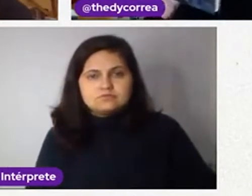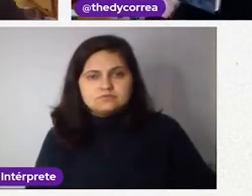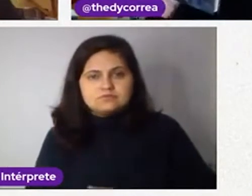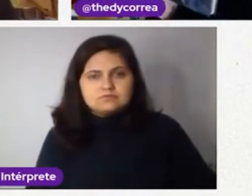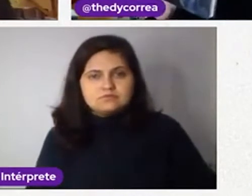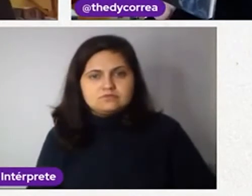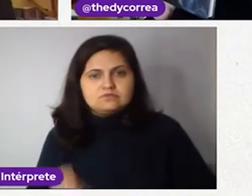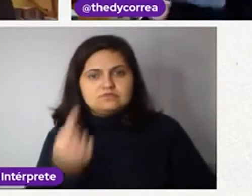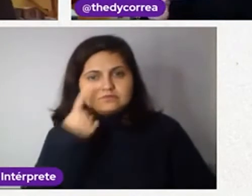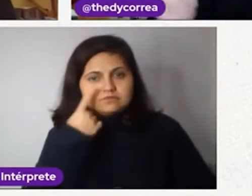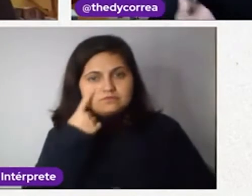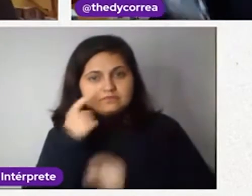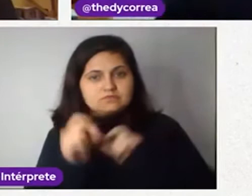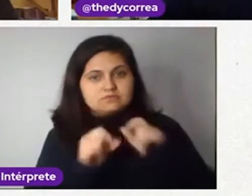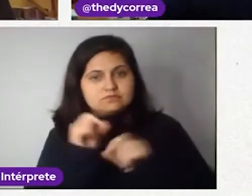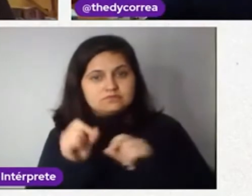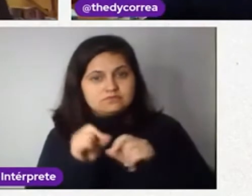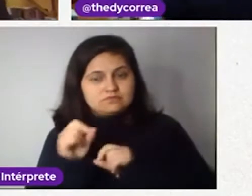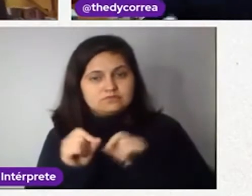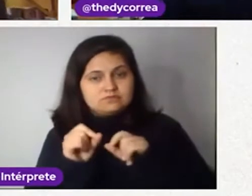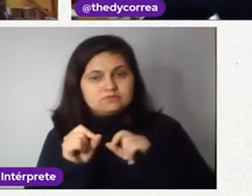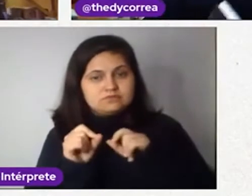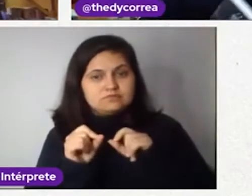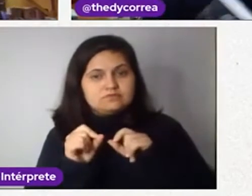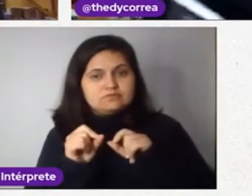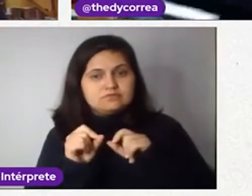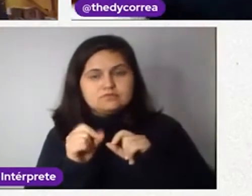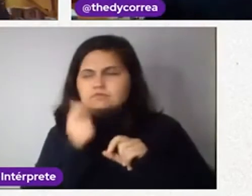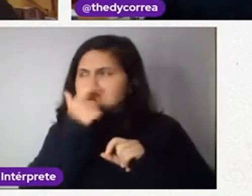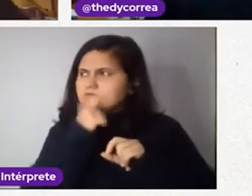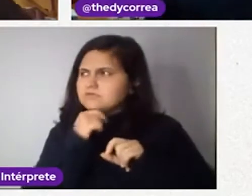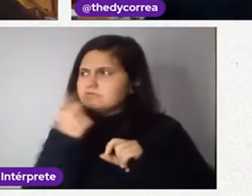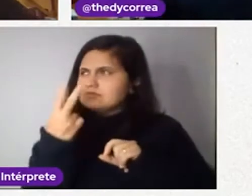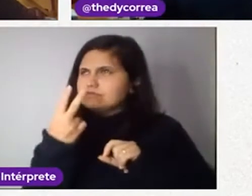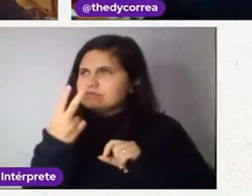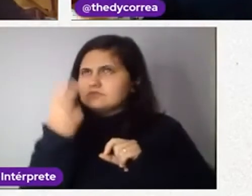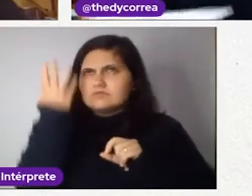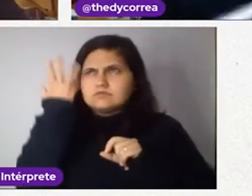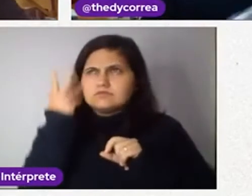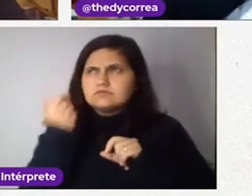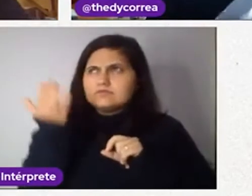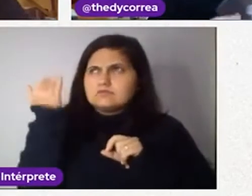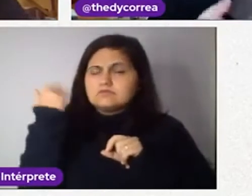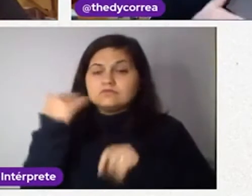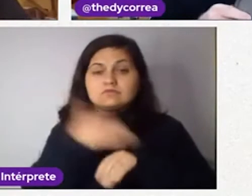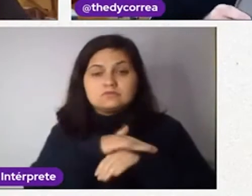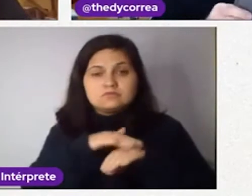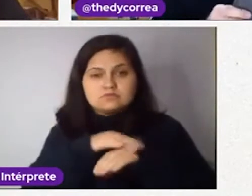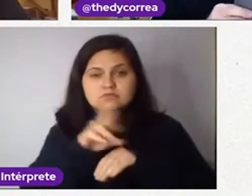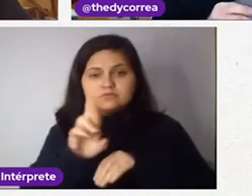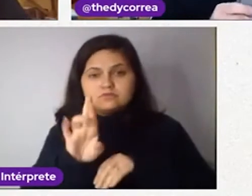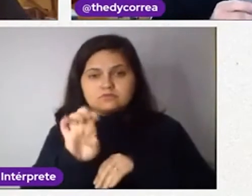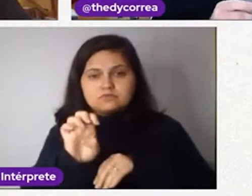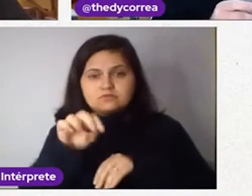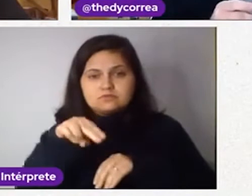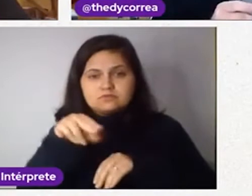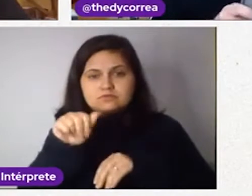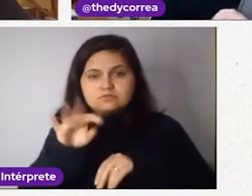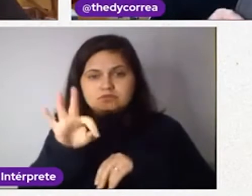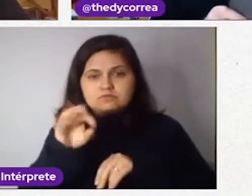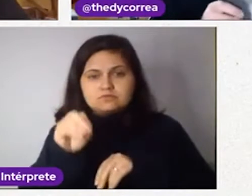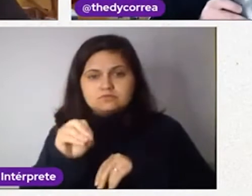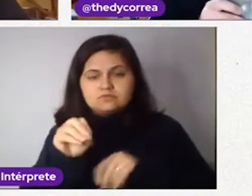E olha, Roberto, que coincidência, acho que 2 dias atrás eu estava falando com o Renato, que é o coautor do livro,